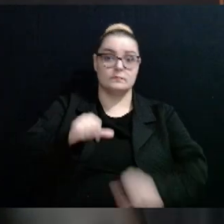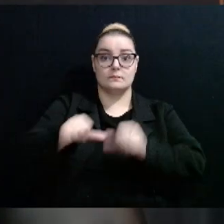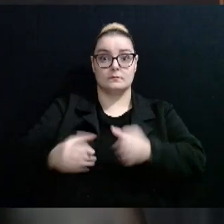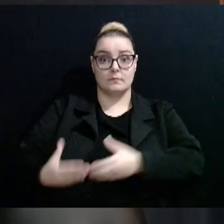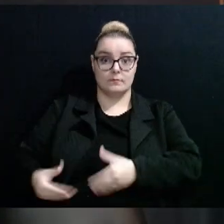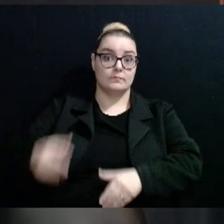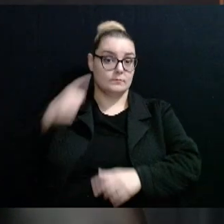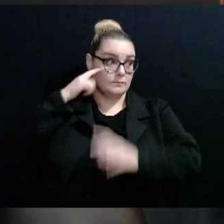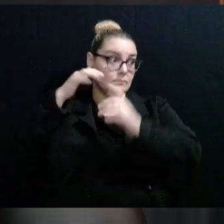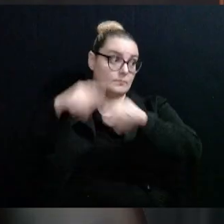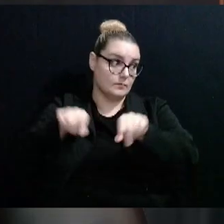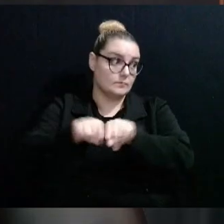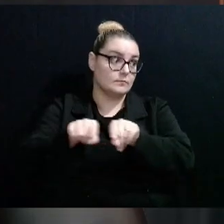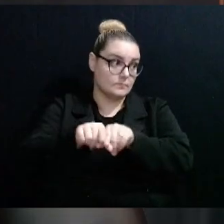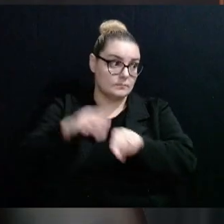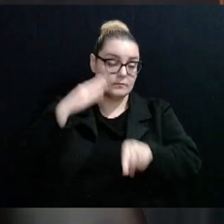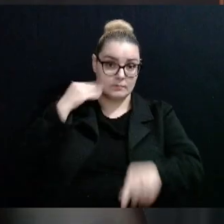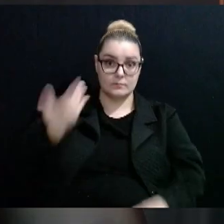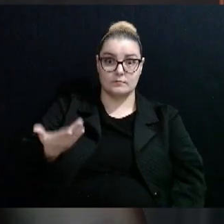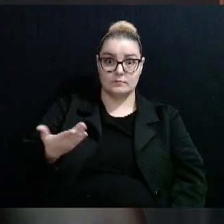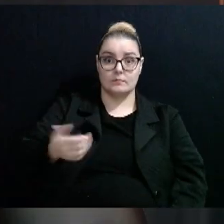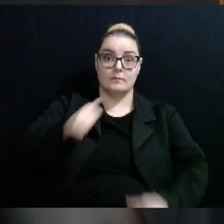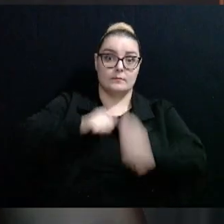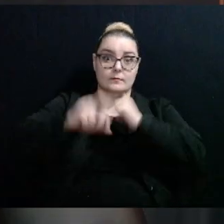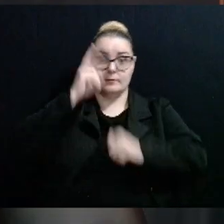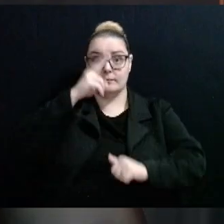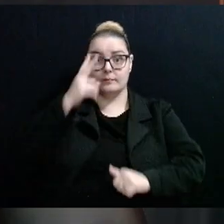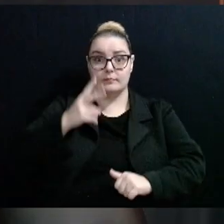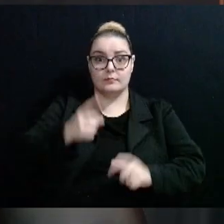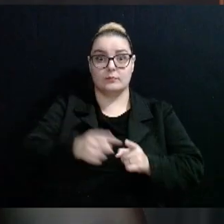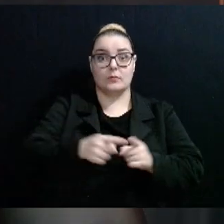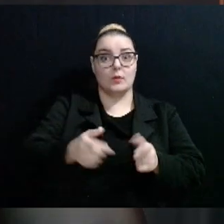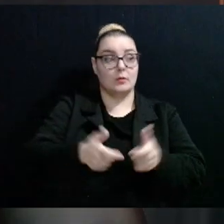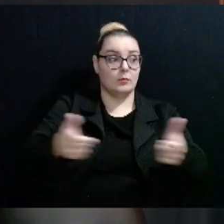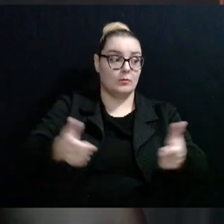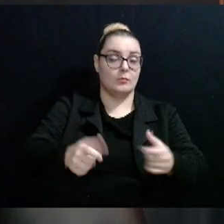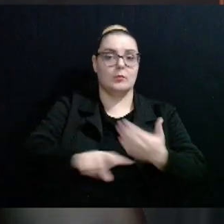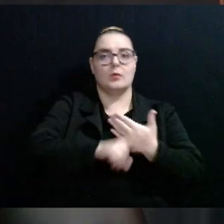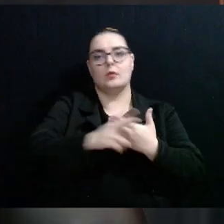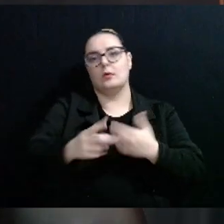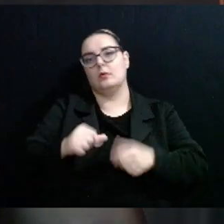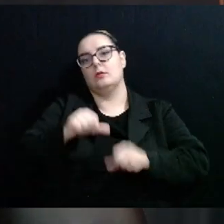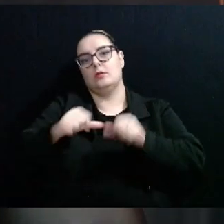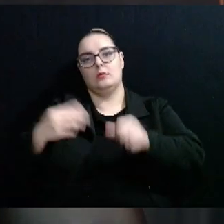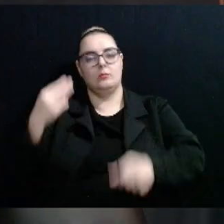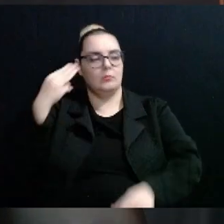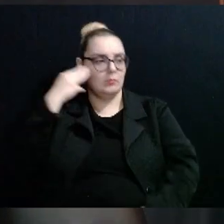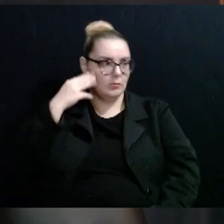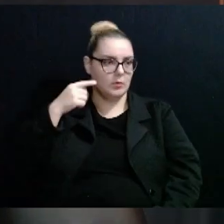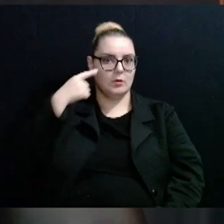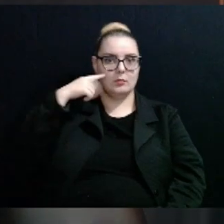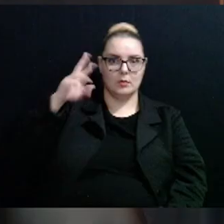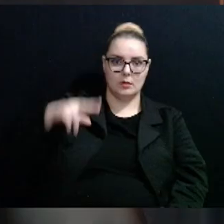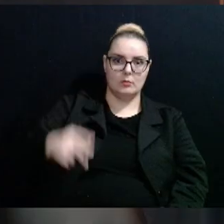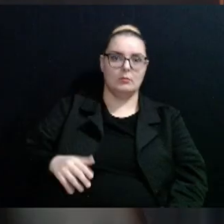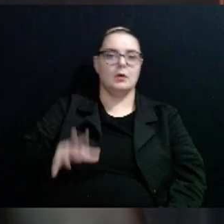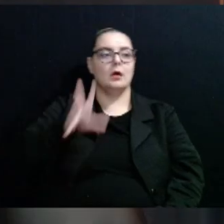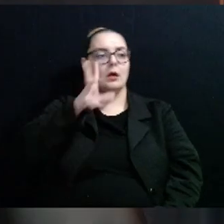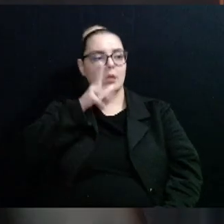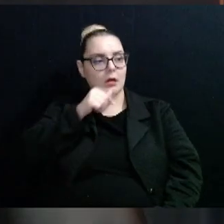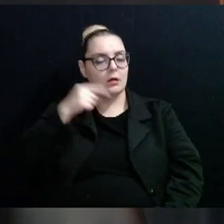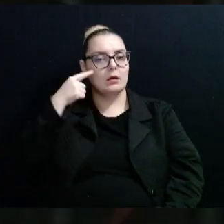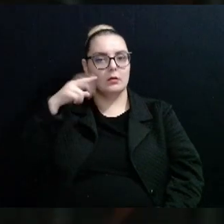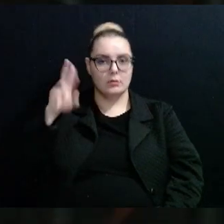gente sabe que o consumo de álcool a longo prazo pode causar alterações de memória, alterações de raciocínio, uma lentificação do raciocínio também.